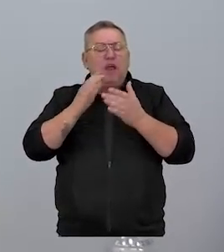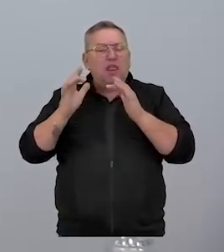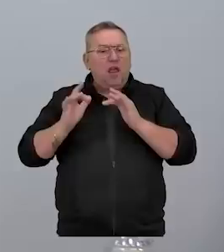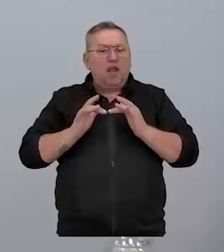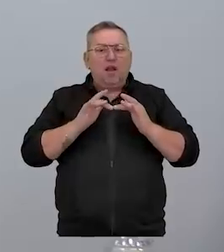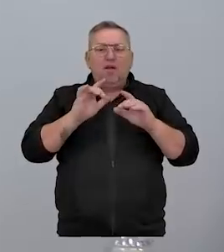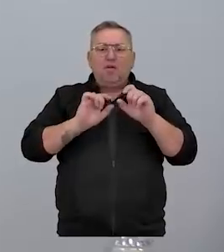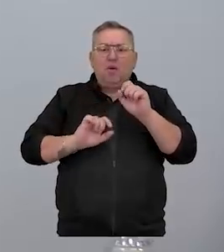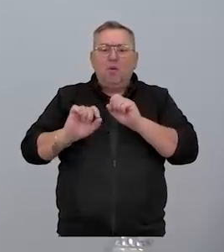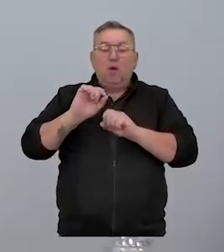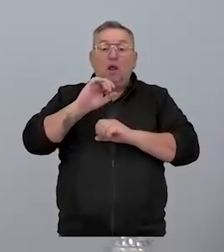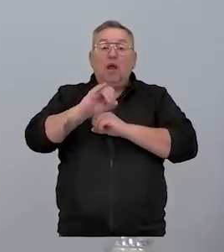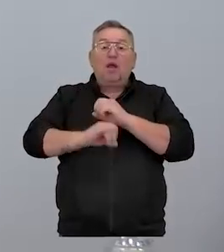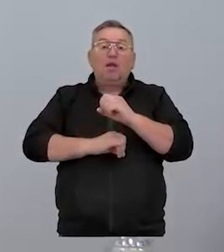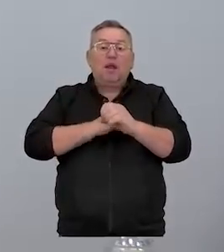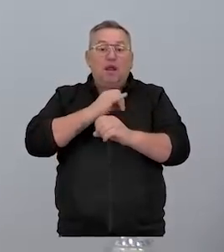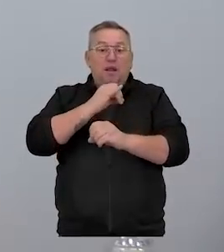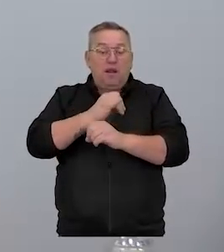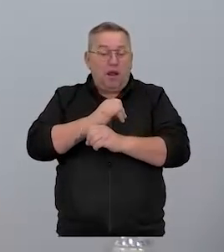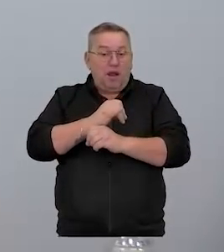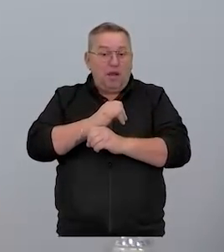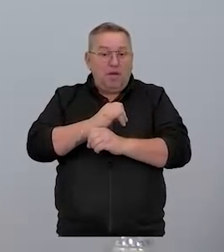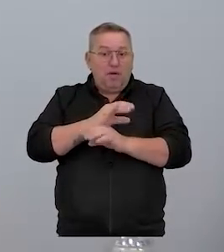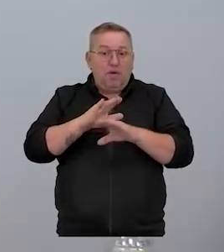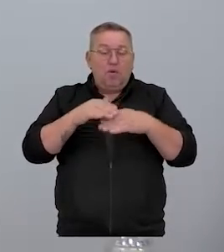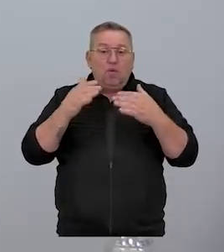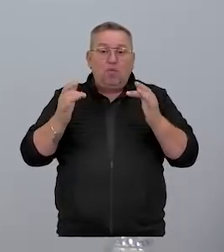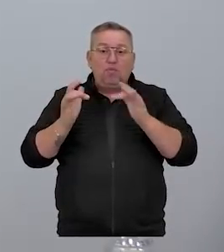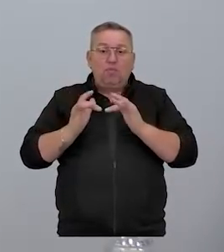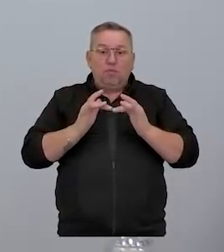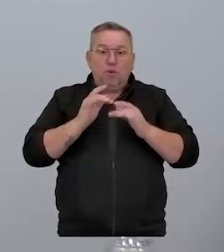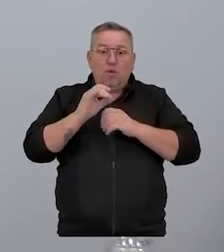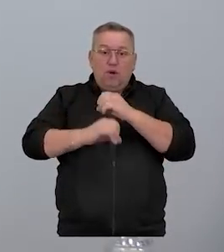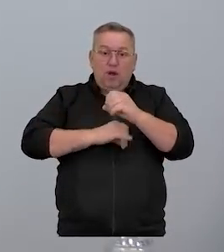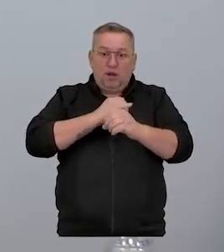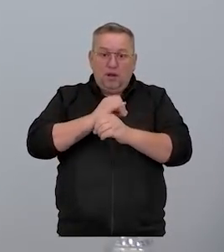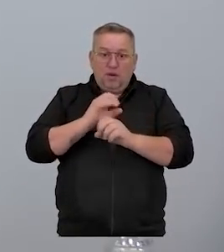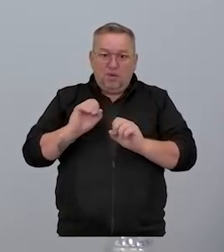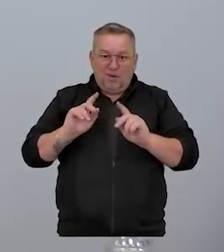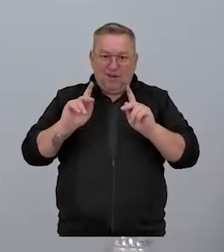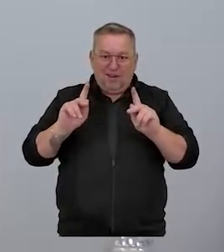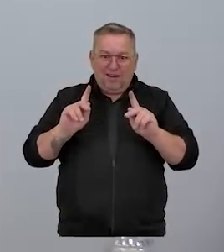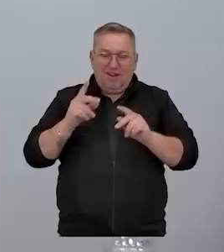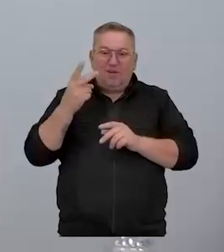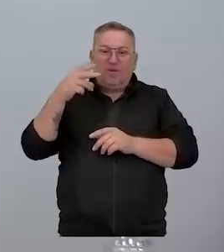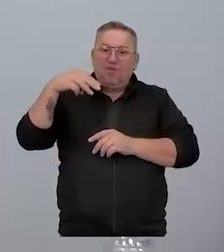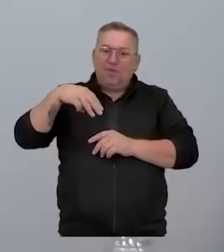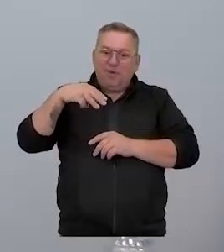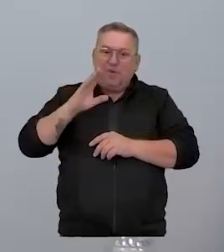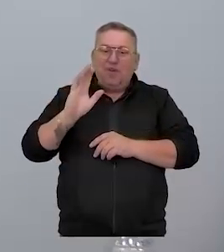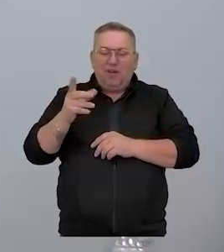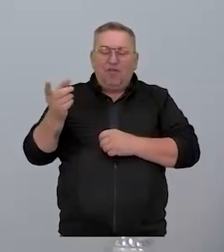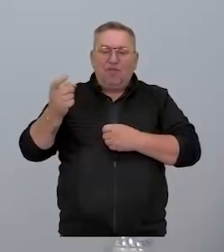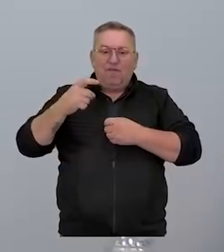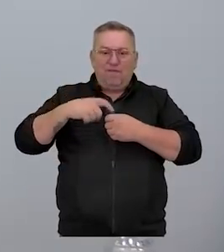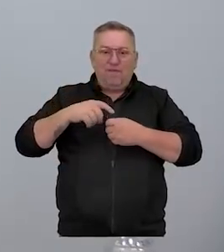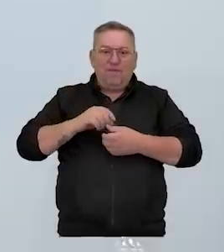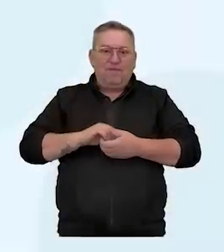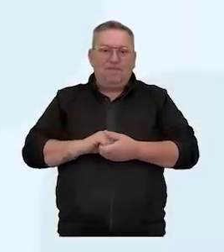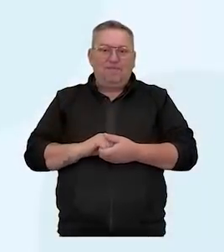aí com a internet, né? Qual a relação que nós temos tido com a internet, ok? Vamos lá, então, 2 minutinhos para vocês